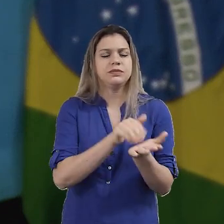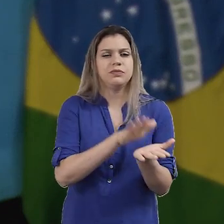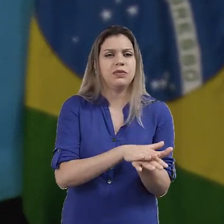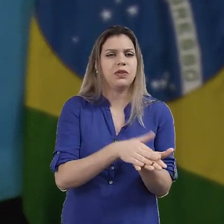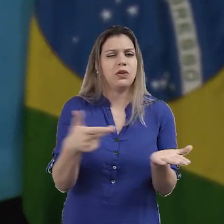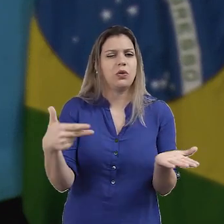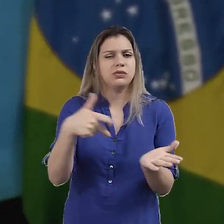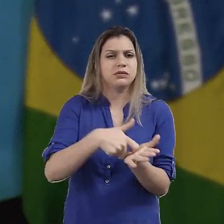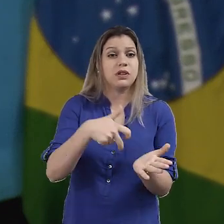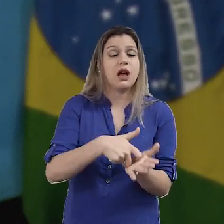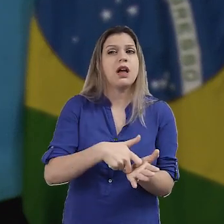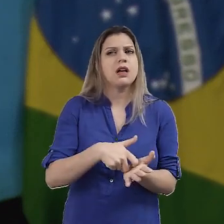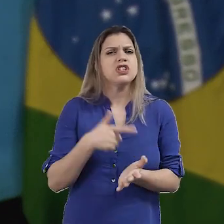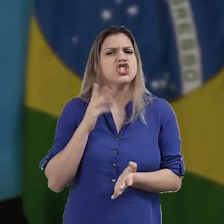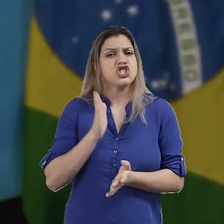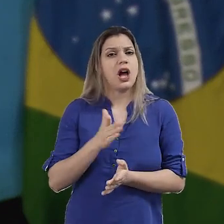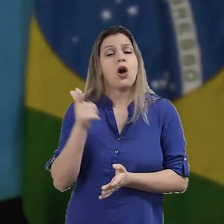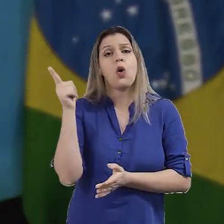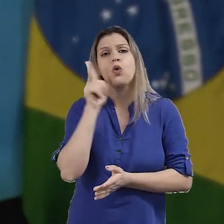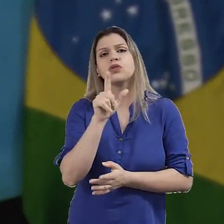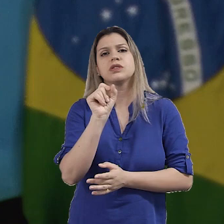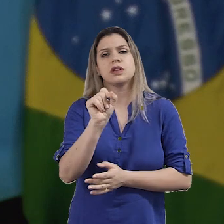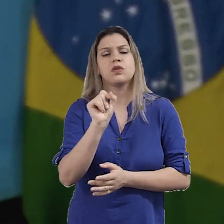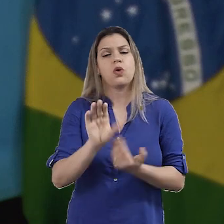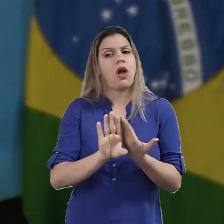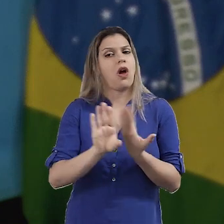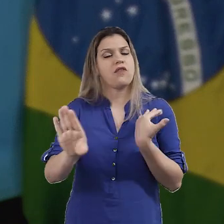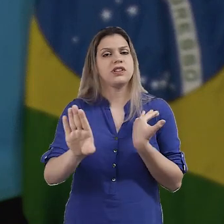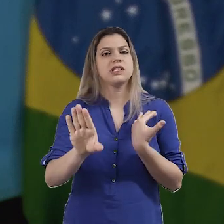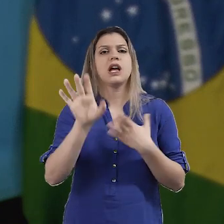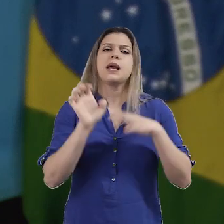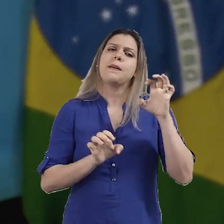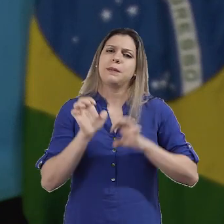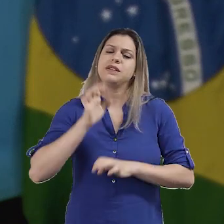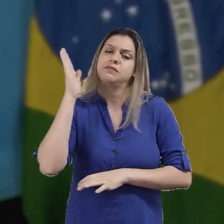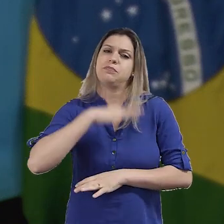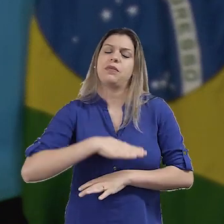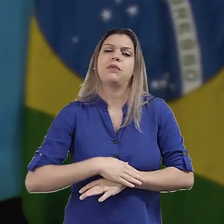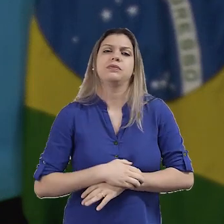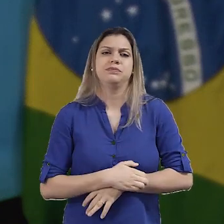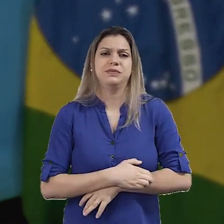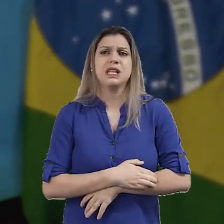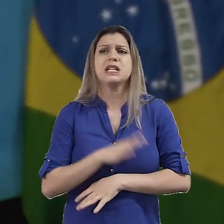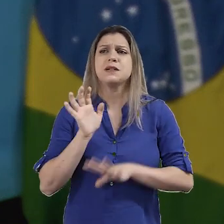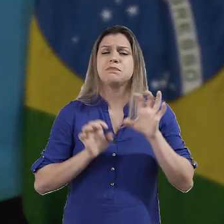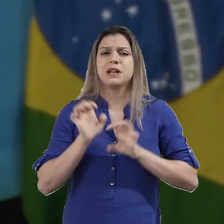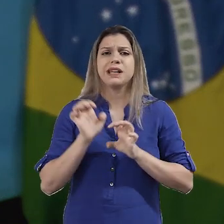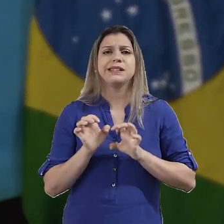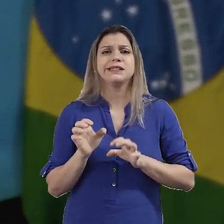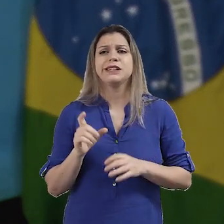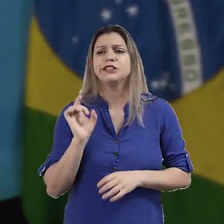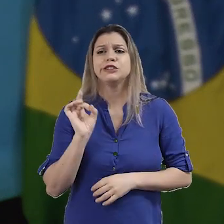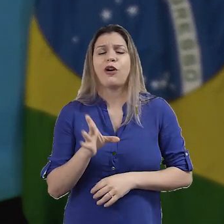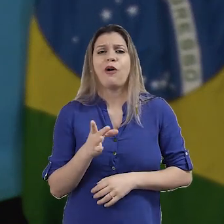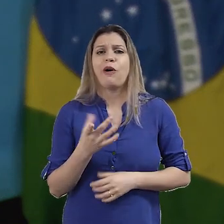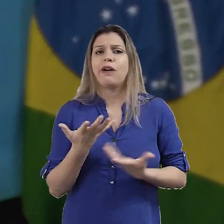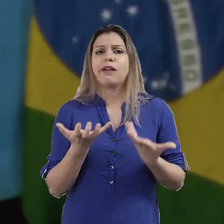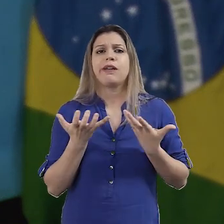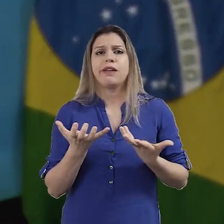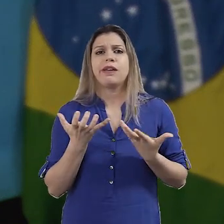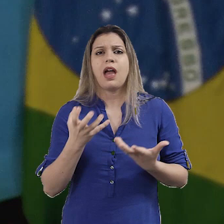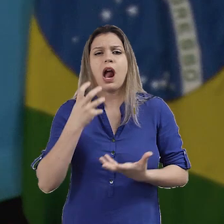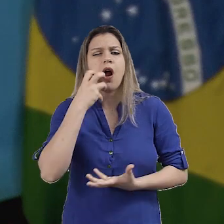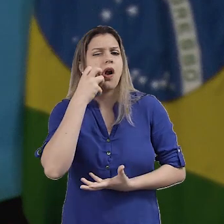das penalidades, nós conseguimos já afastar muitas empresas, as más empresas, né? Aquelas empresas que participavam